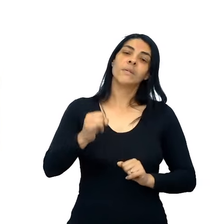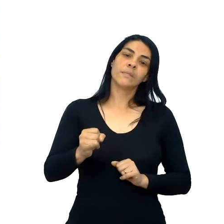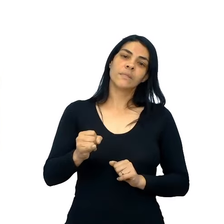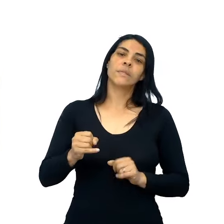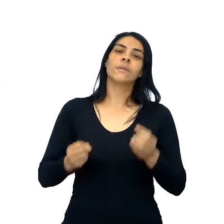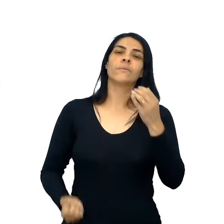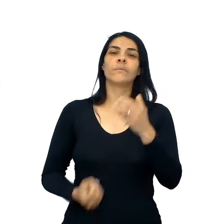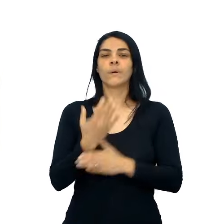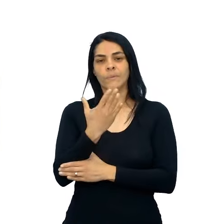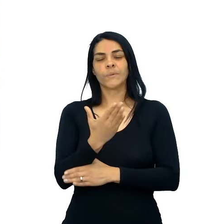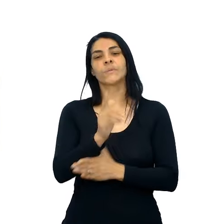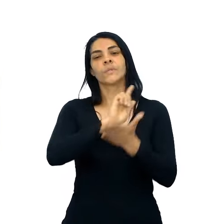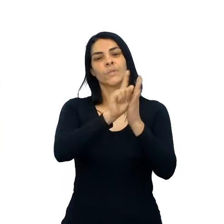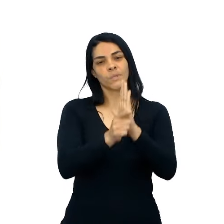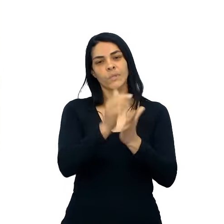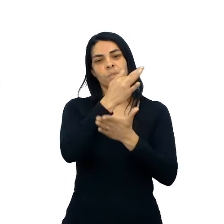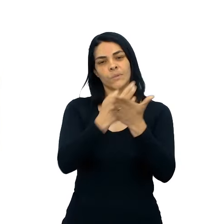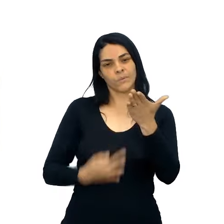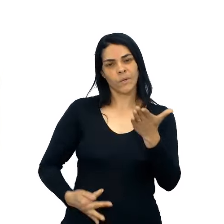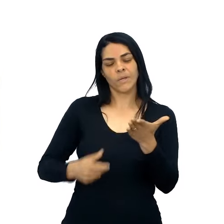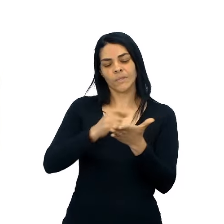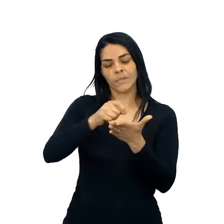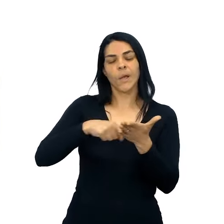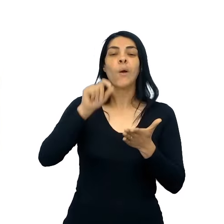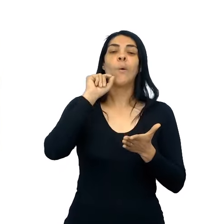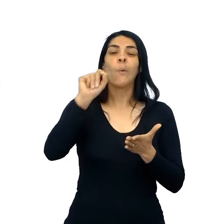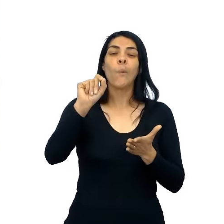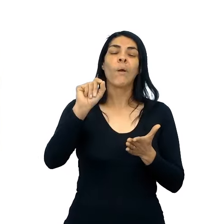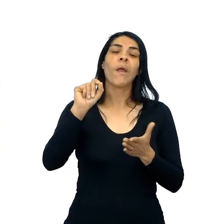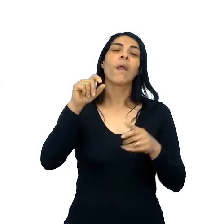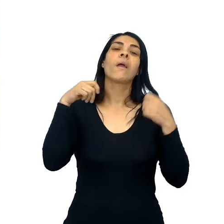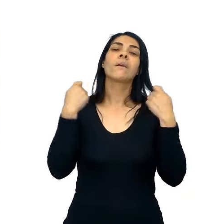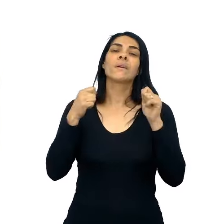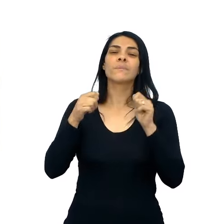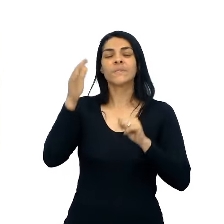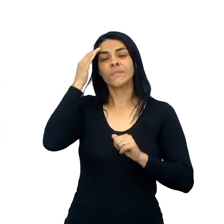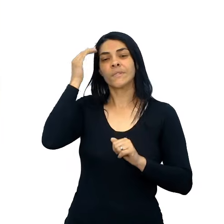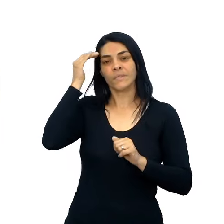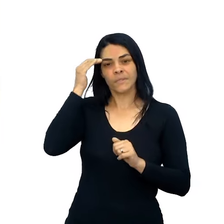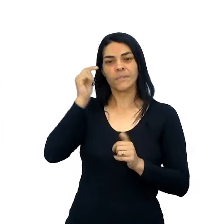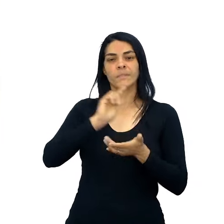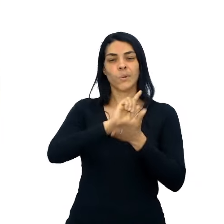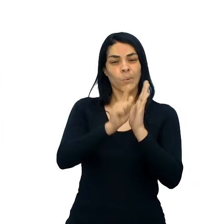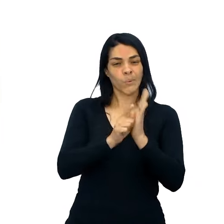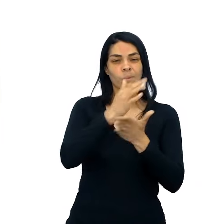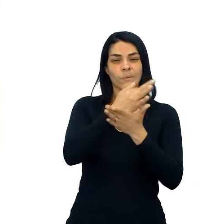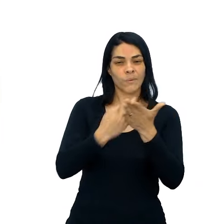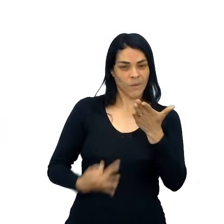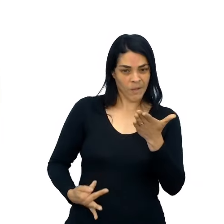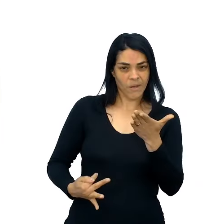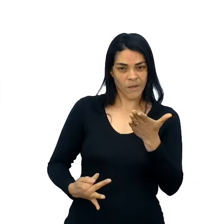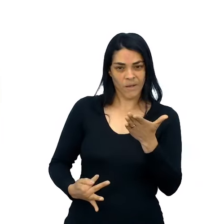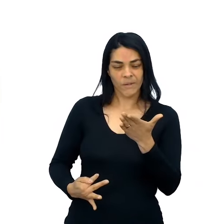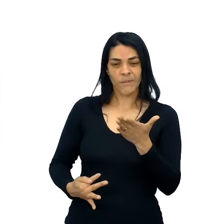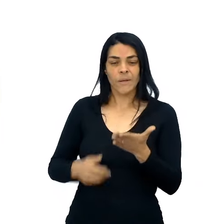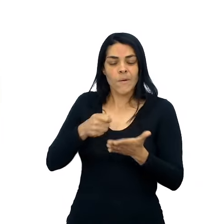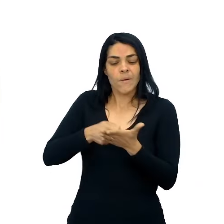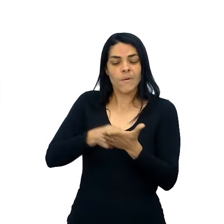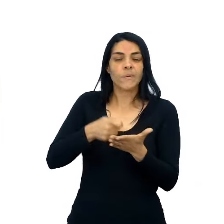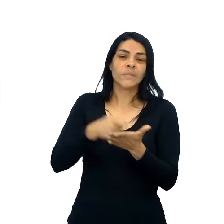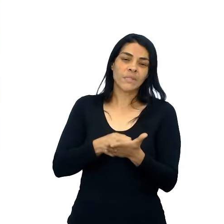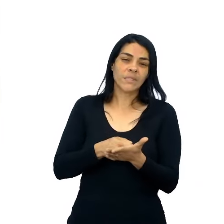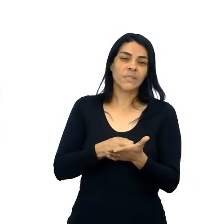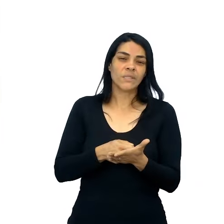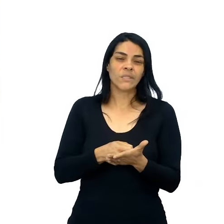textuais escritos, do que é que eles precisam saber? Esse gênero textual produzido exige o emprego da norma padrão? Não